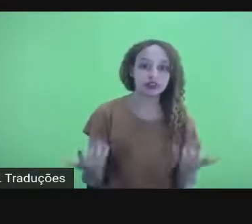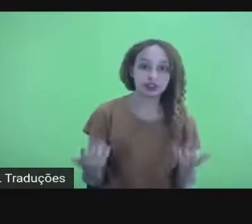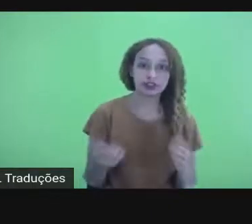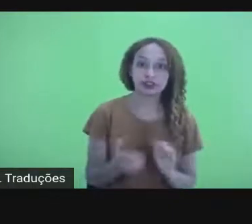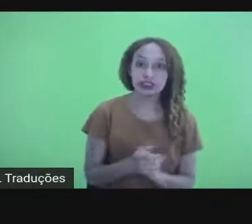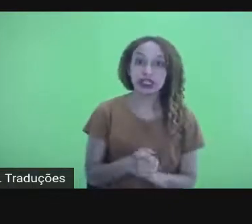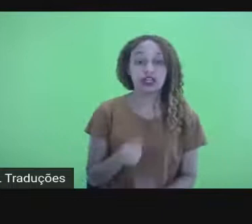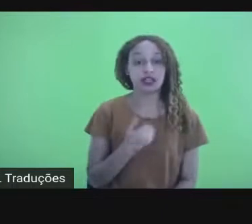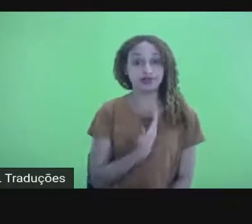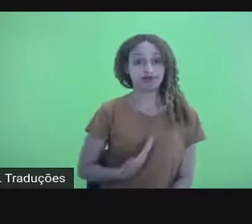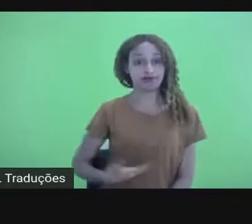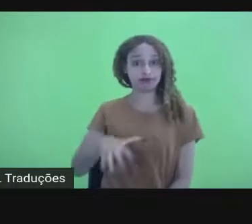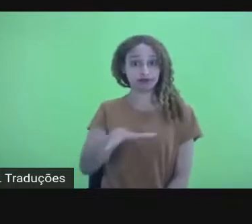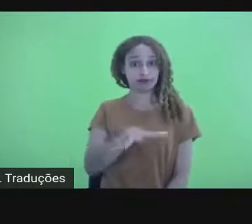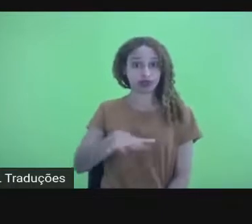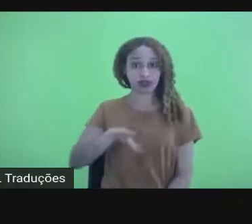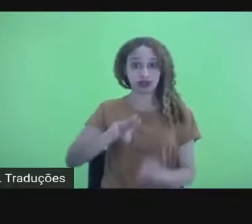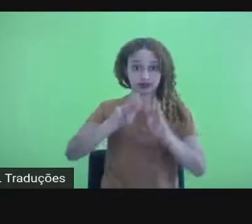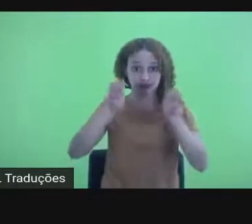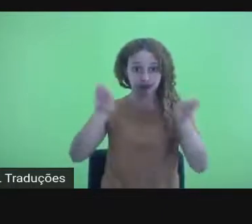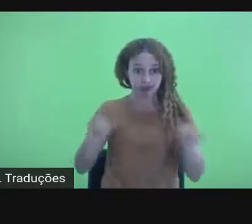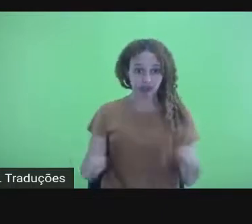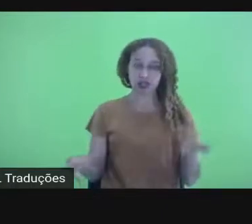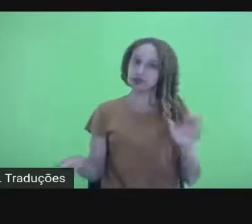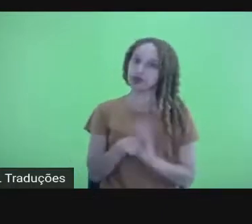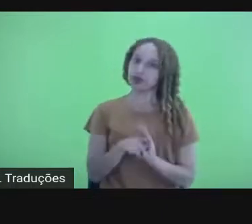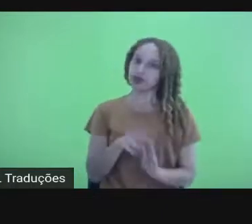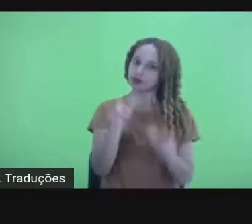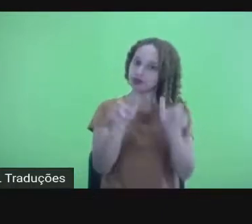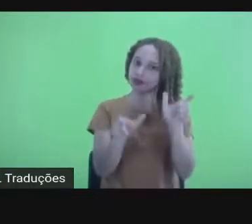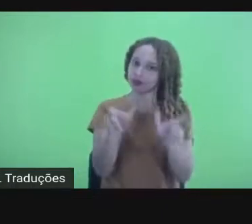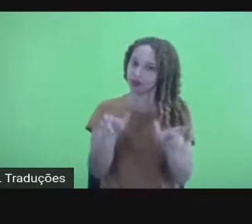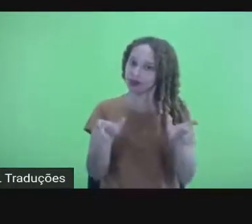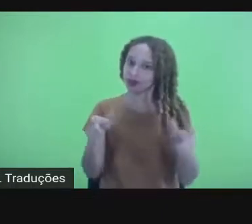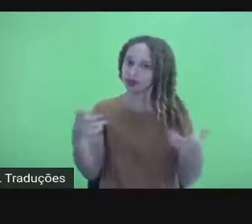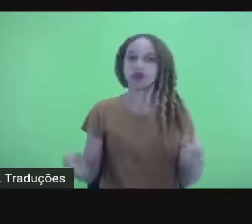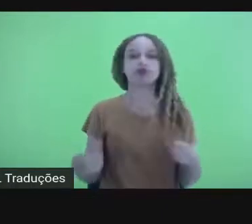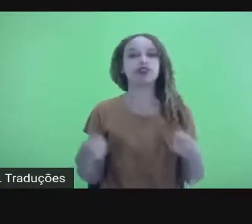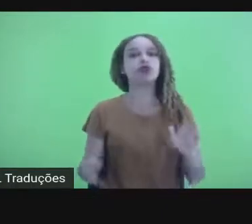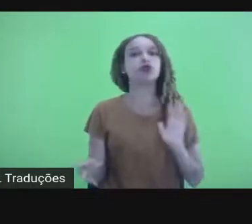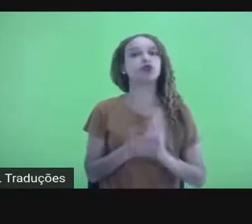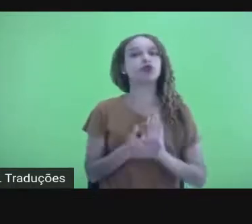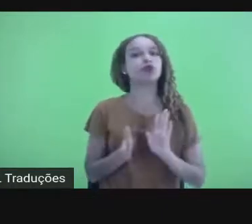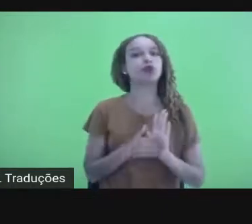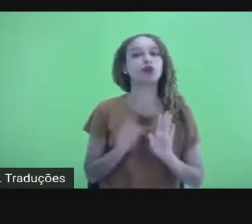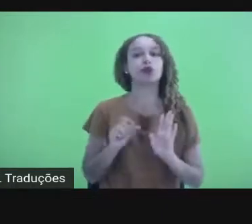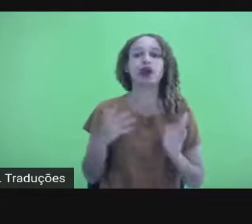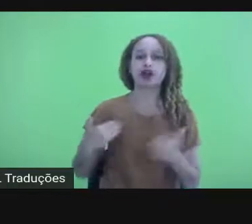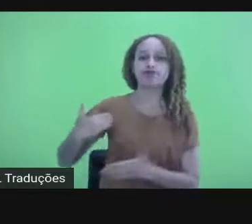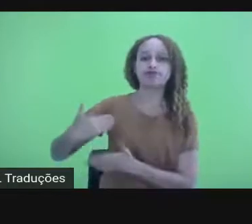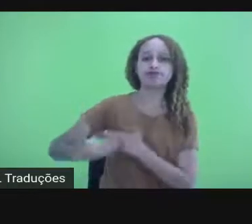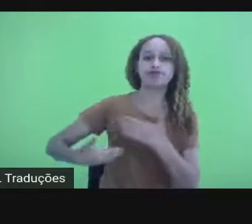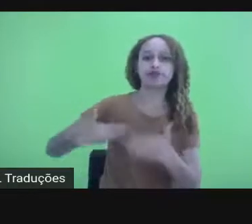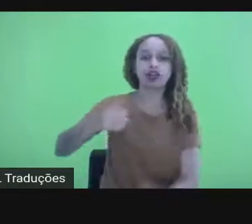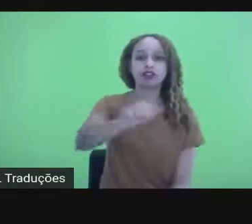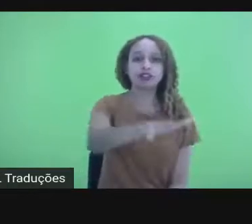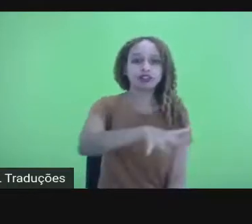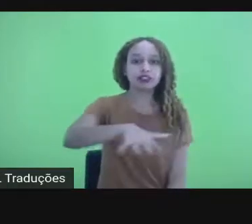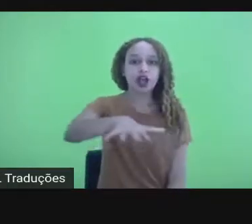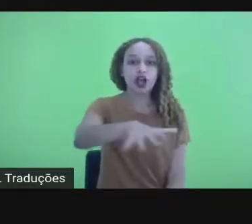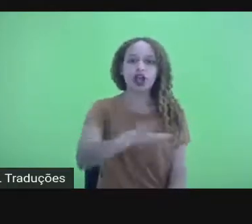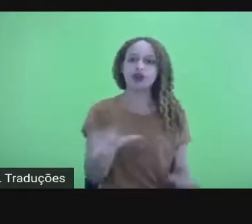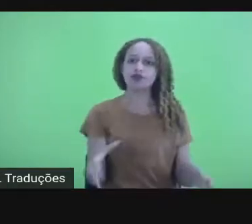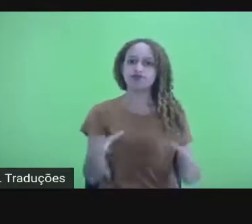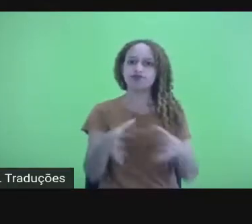espaço público, para o público e do público, precisa propor e propõe, com o ciclo, um espaço coletivo